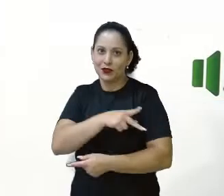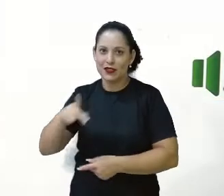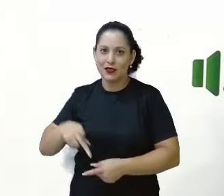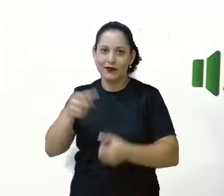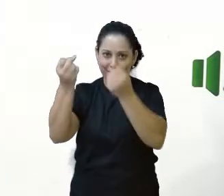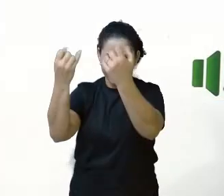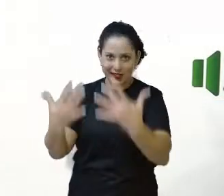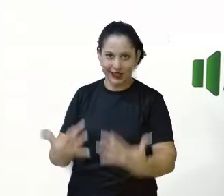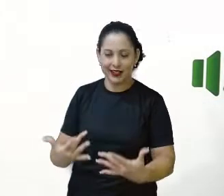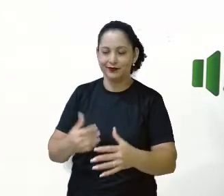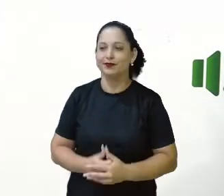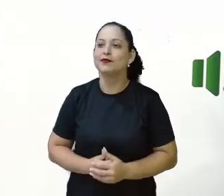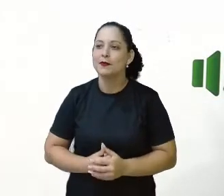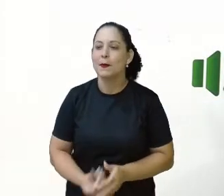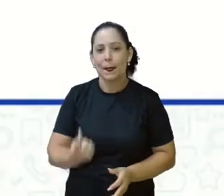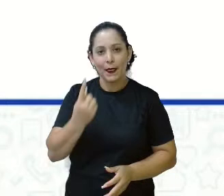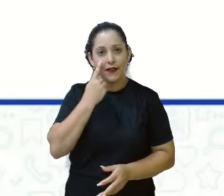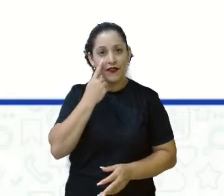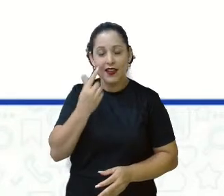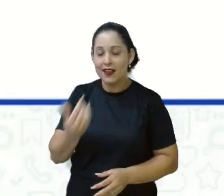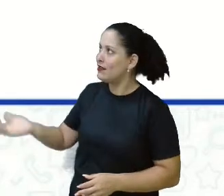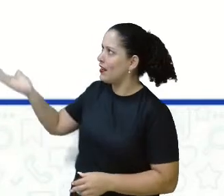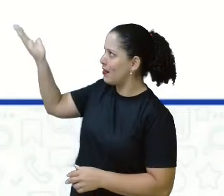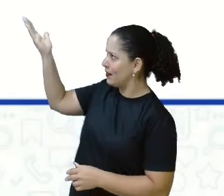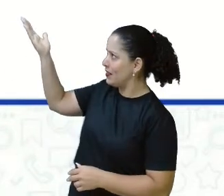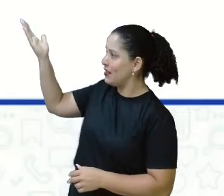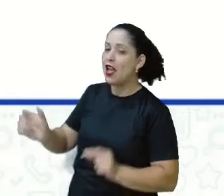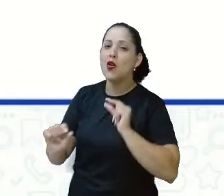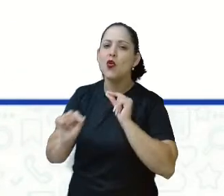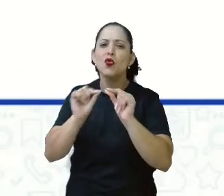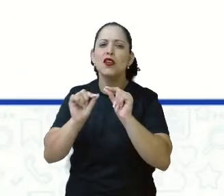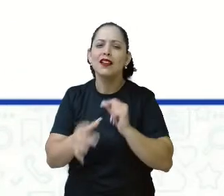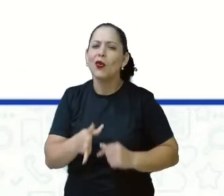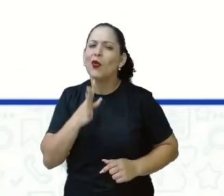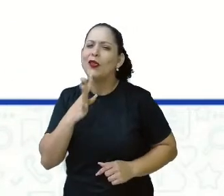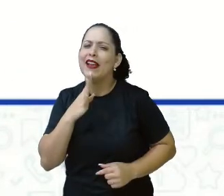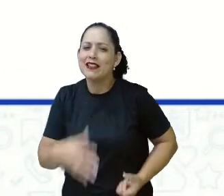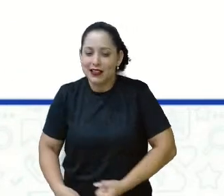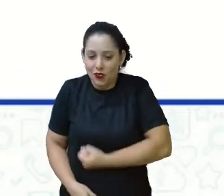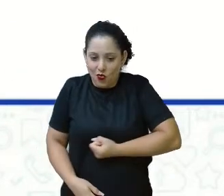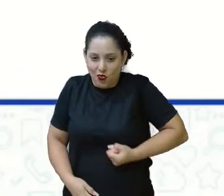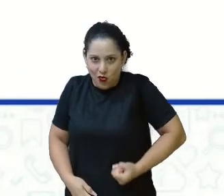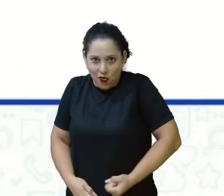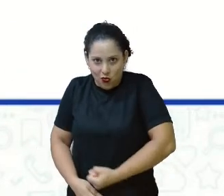vendo uma imagem de um ultrassom, né? A gente